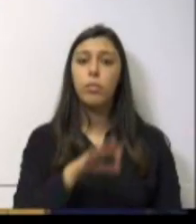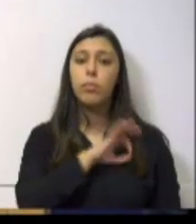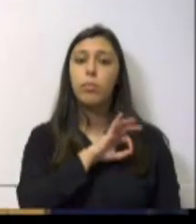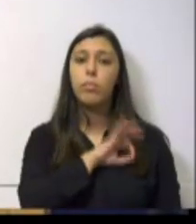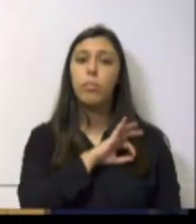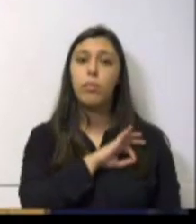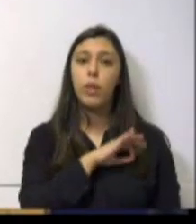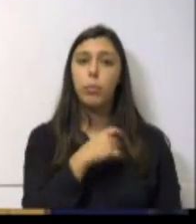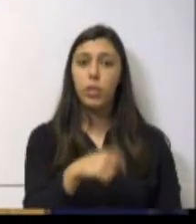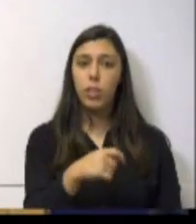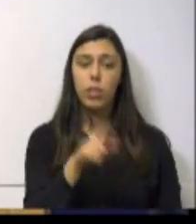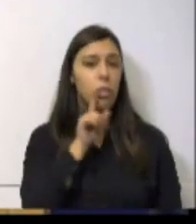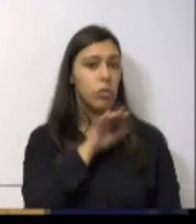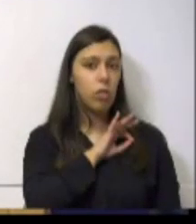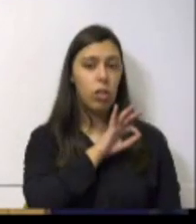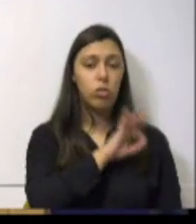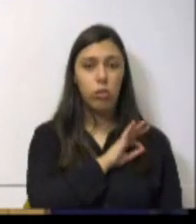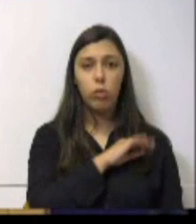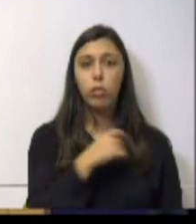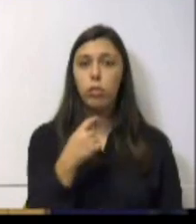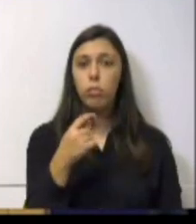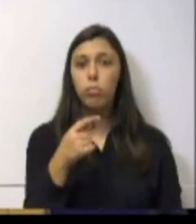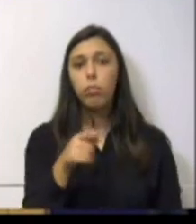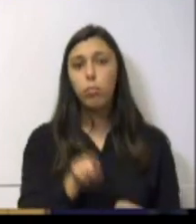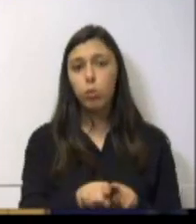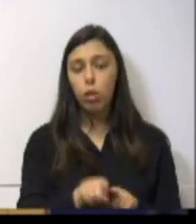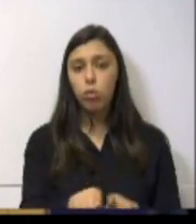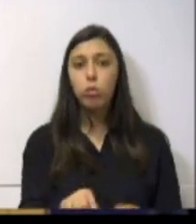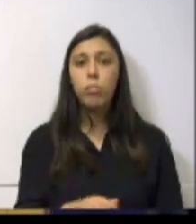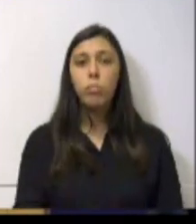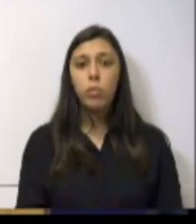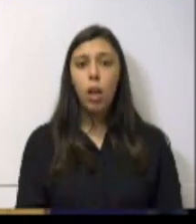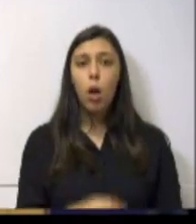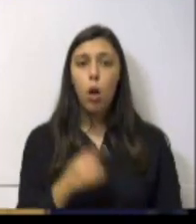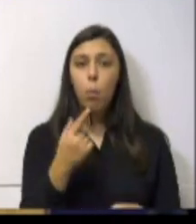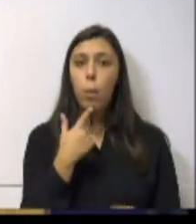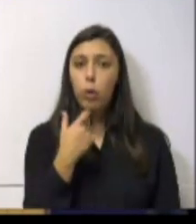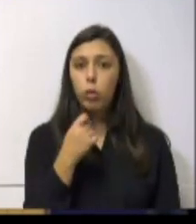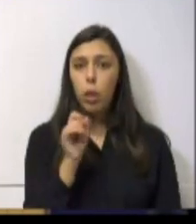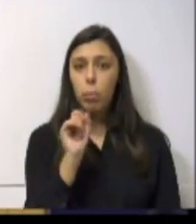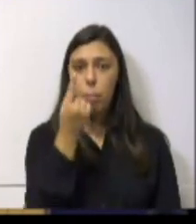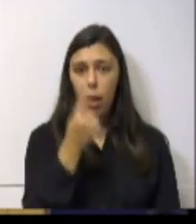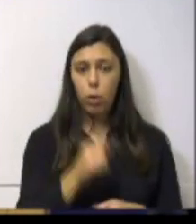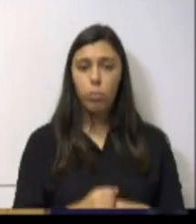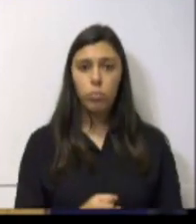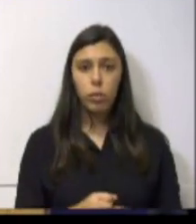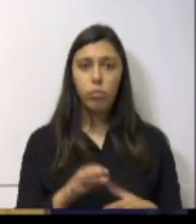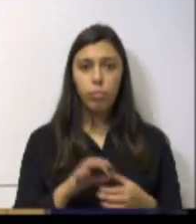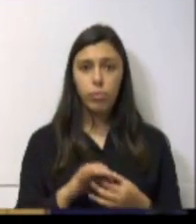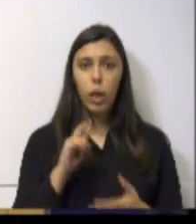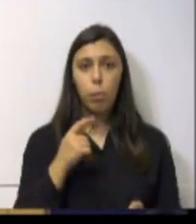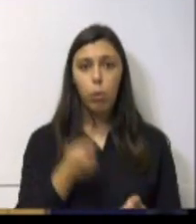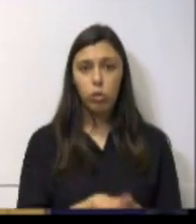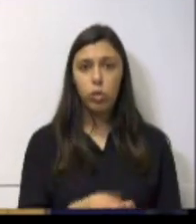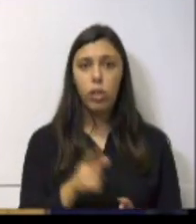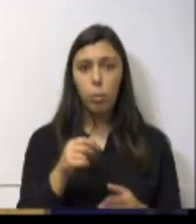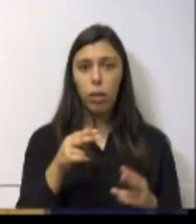Presidente, senhoras e senhores deputados, uma questão em primeiro lugar sobre impostos e